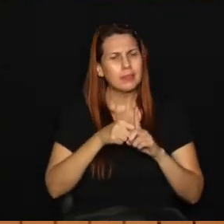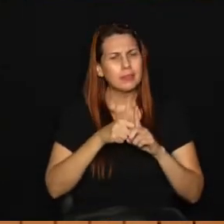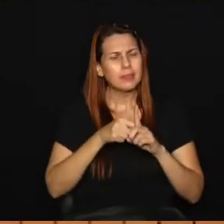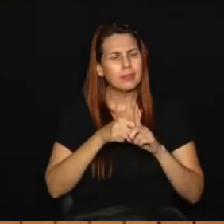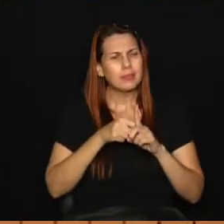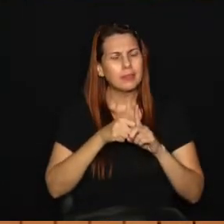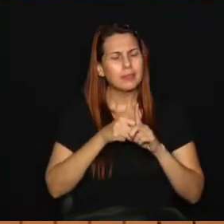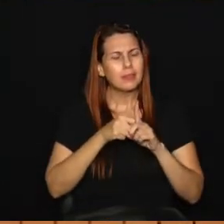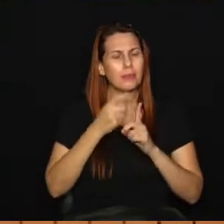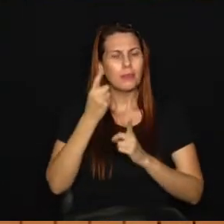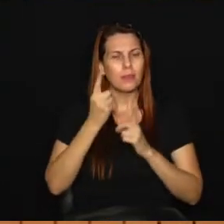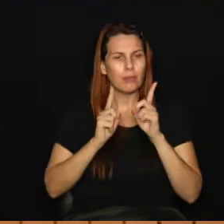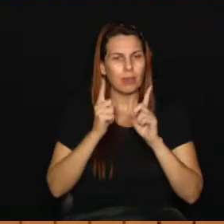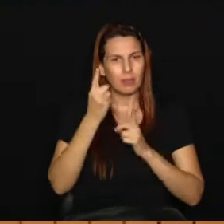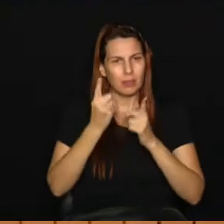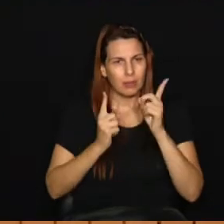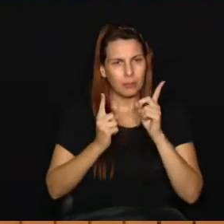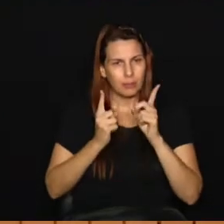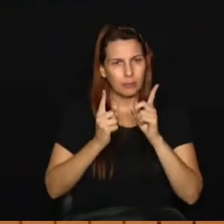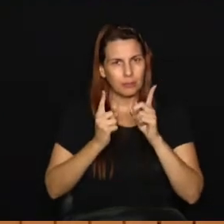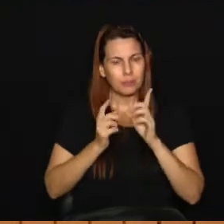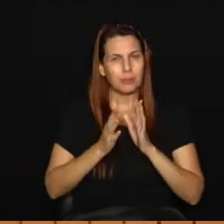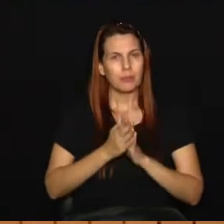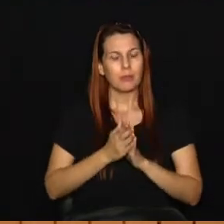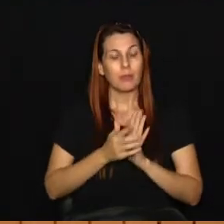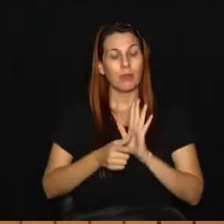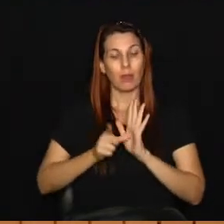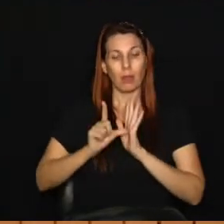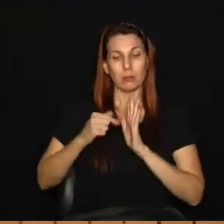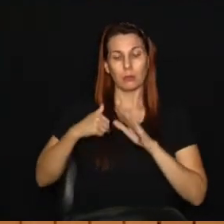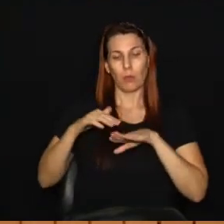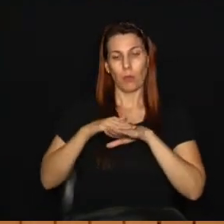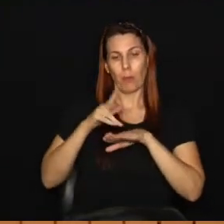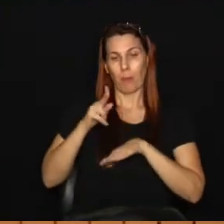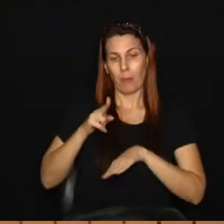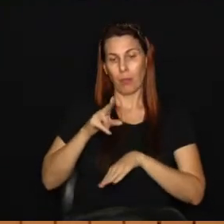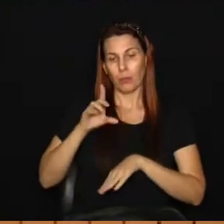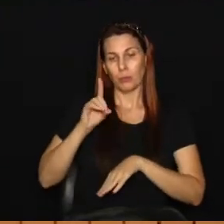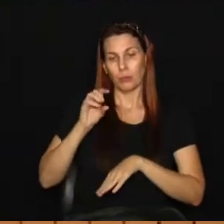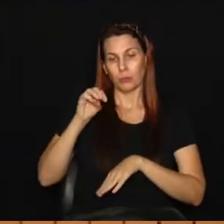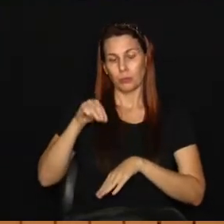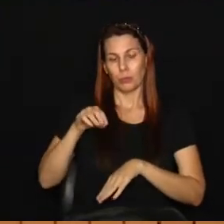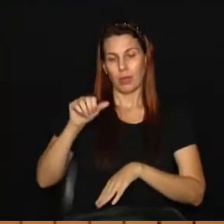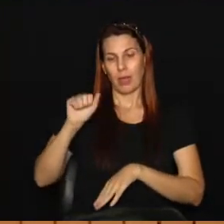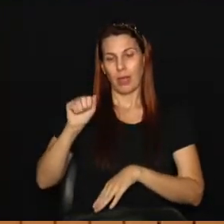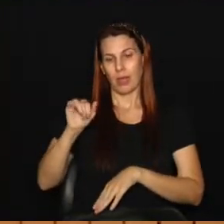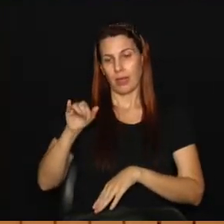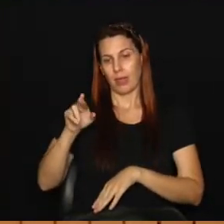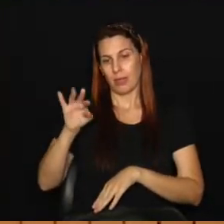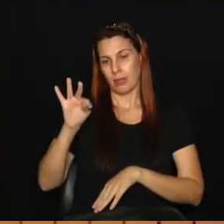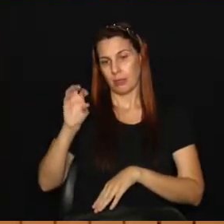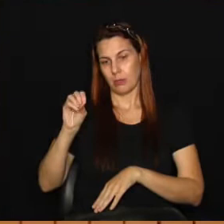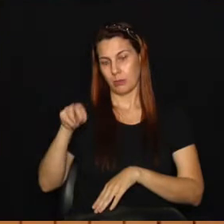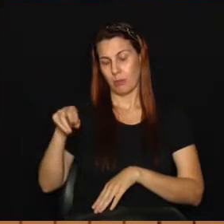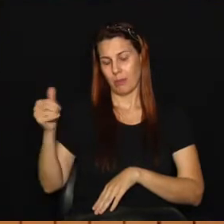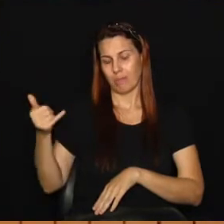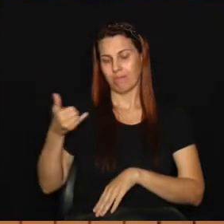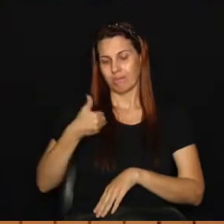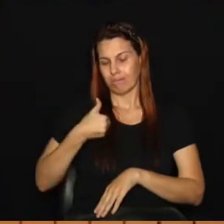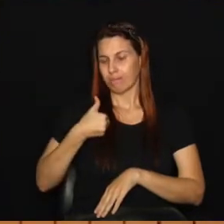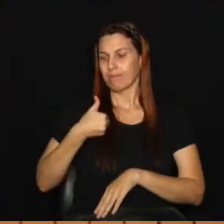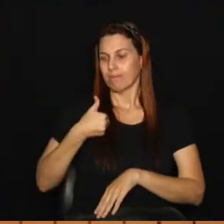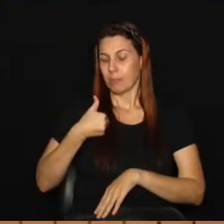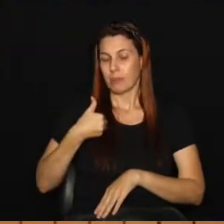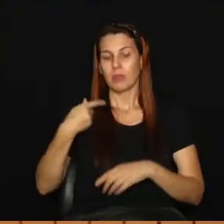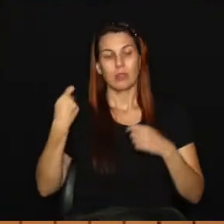fevereiro, antes, uma conversa com Dom Ayrton, ele disse, é preciso